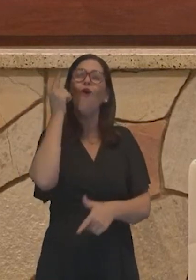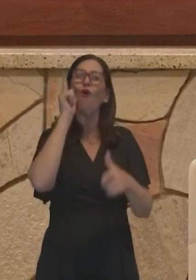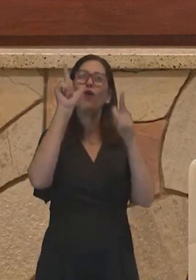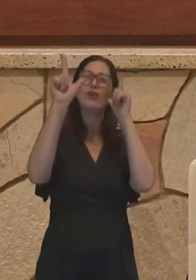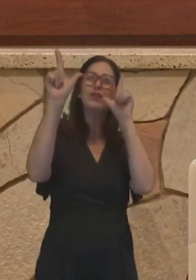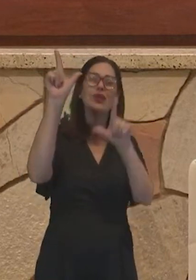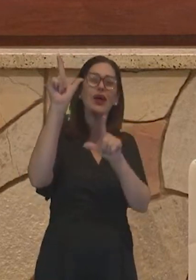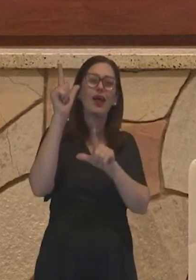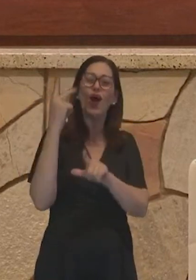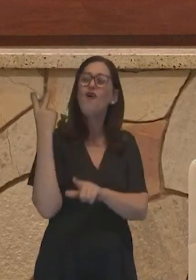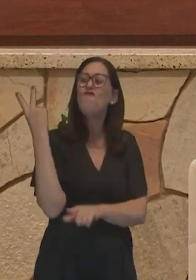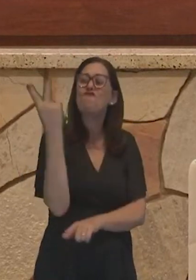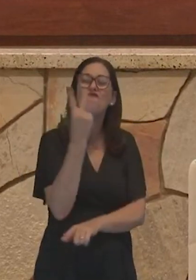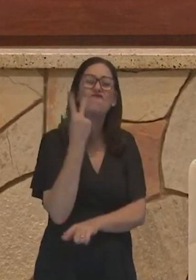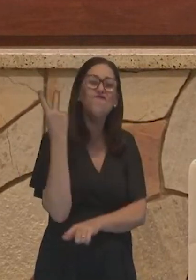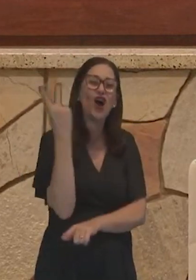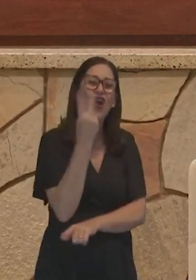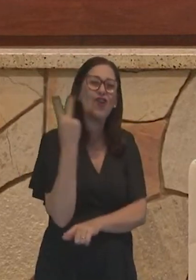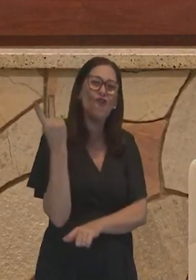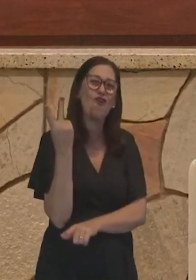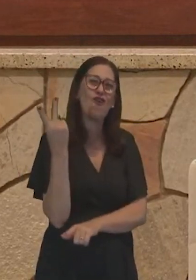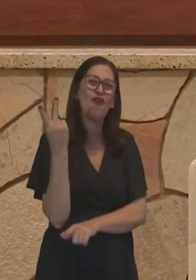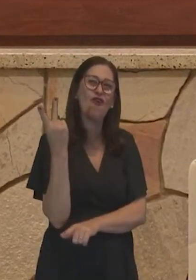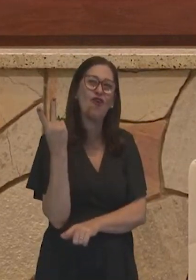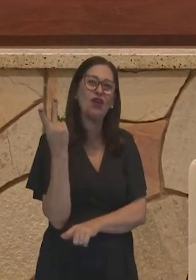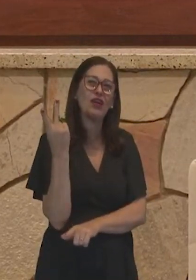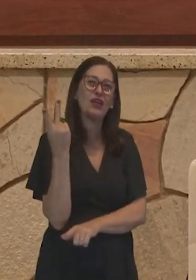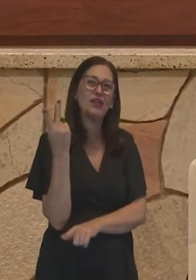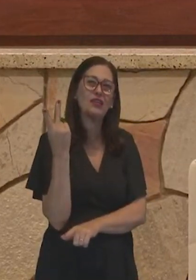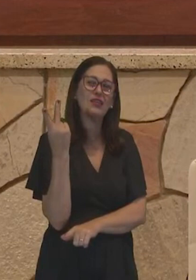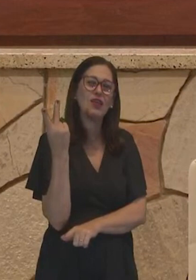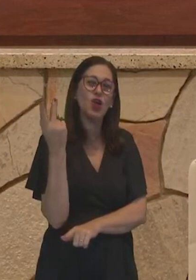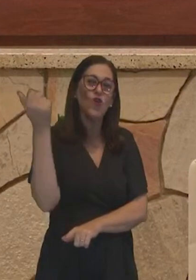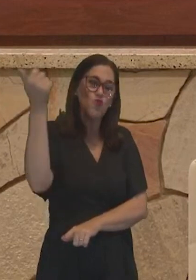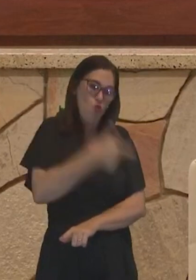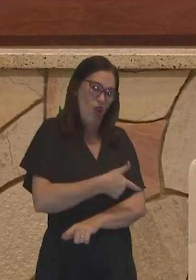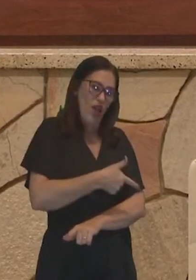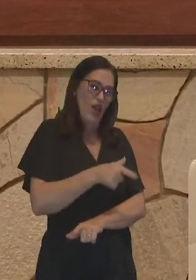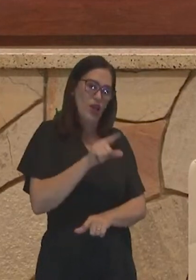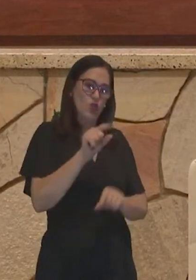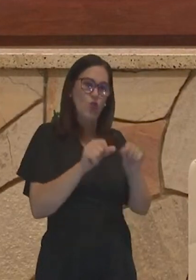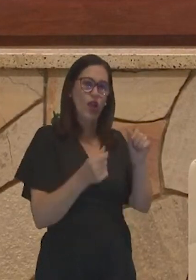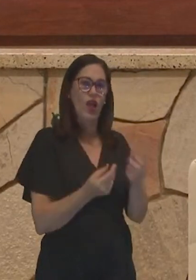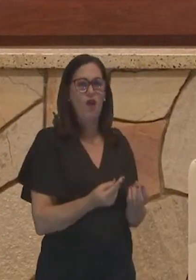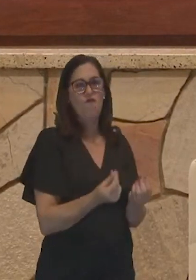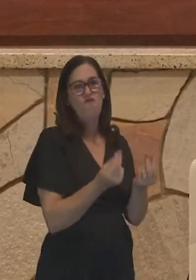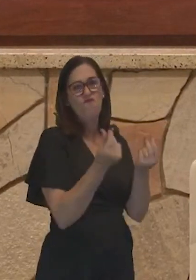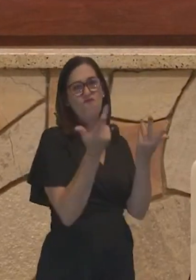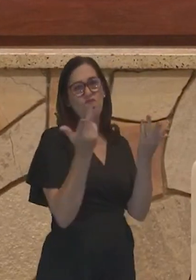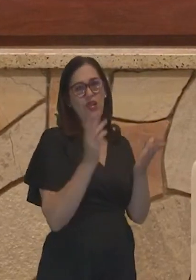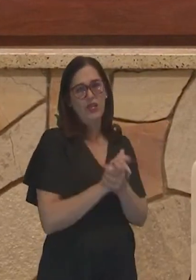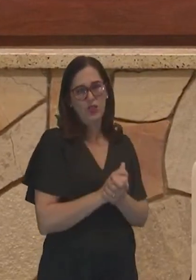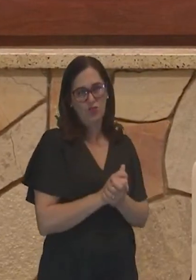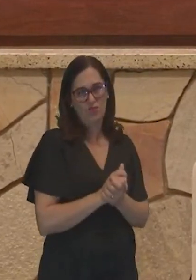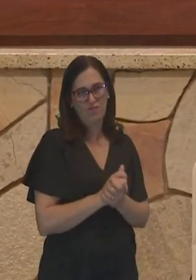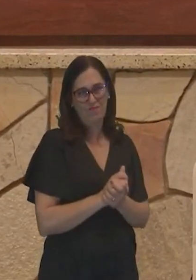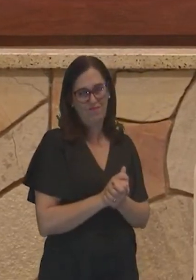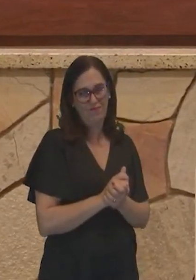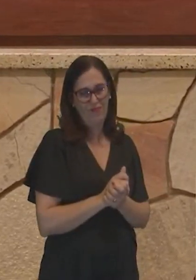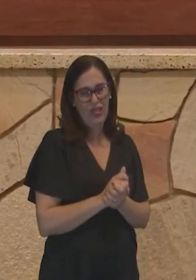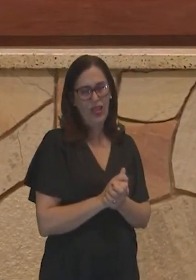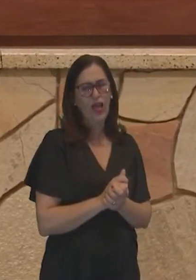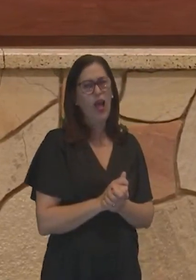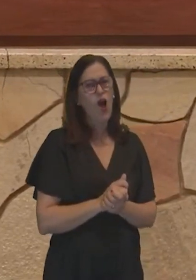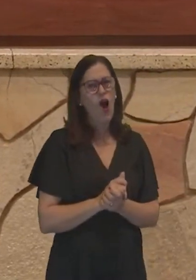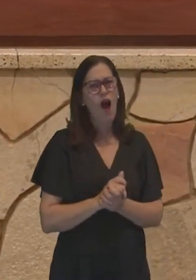que tinham valor, ao invés de escolher as que tinham um preço. À medida que ele envelheceu, foi se tornando